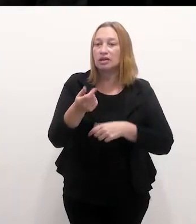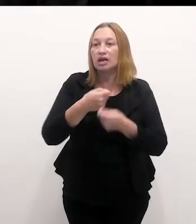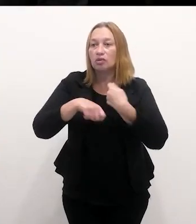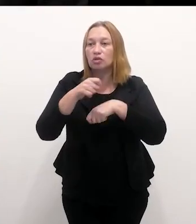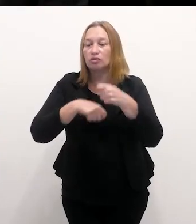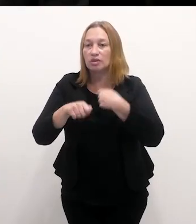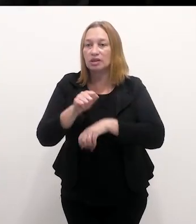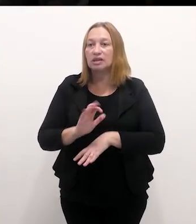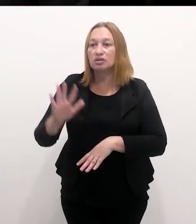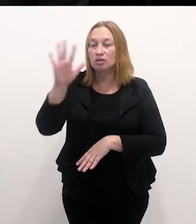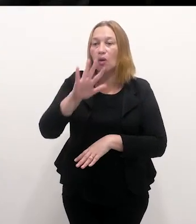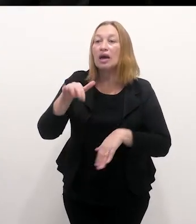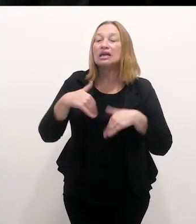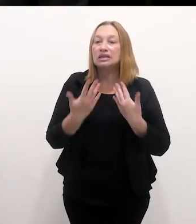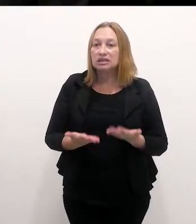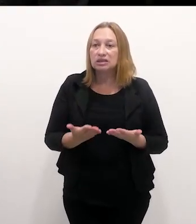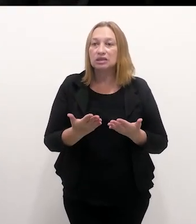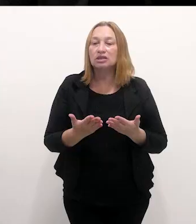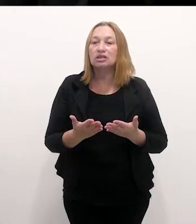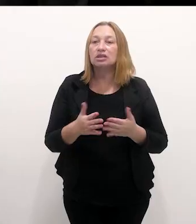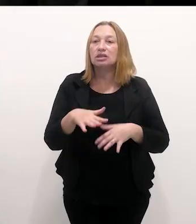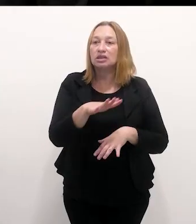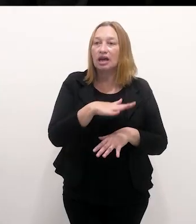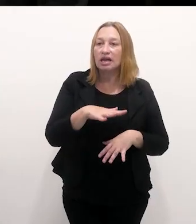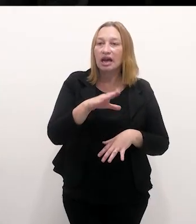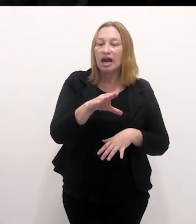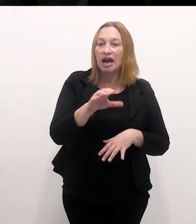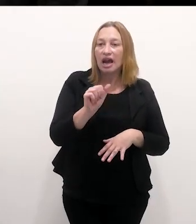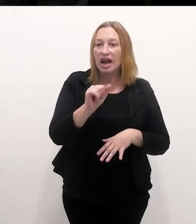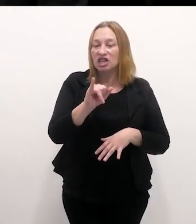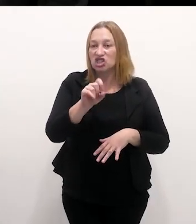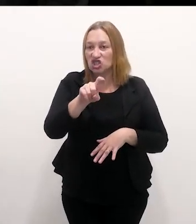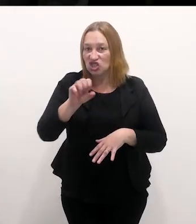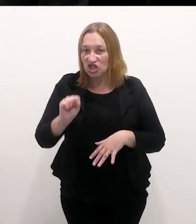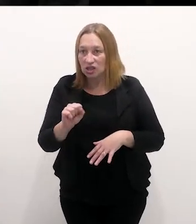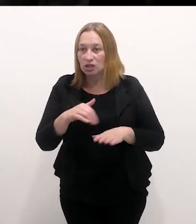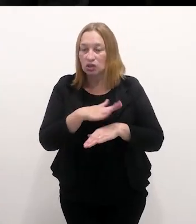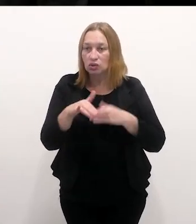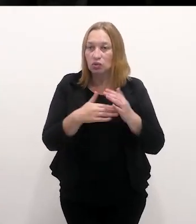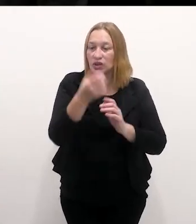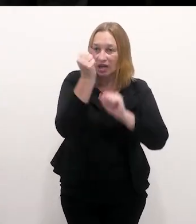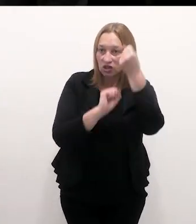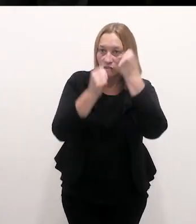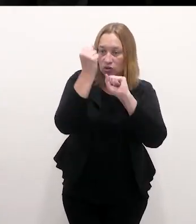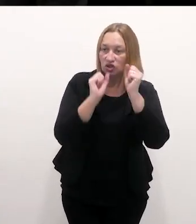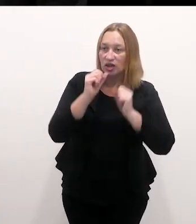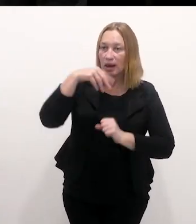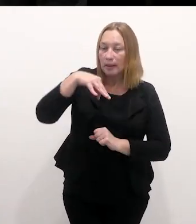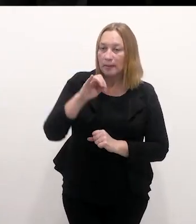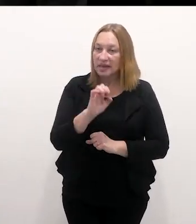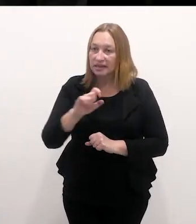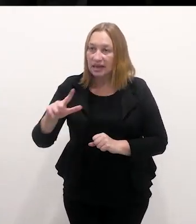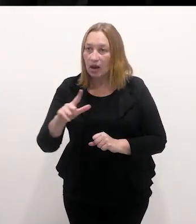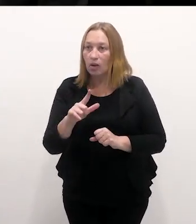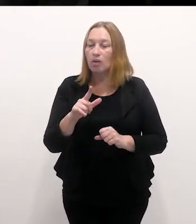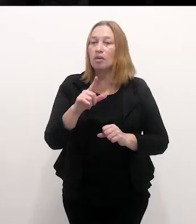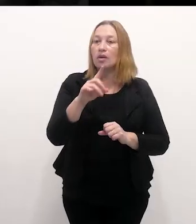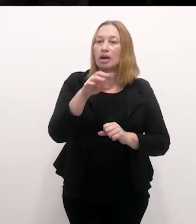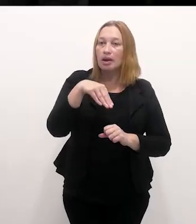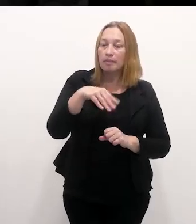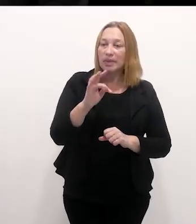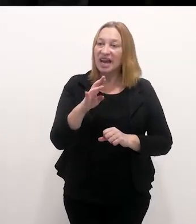setor de serviços e da economia nacional. Então, na região de Caxias, por exemplo, toda a indústria